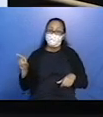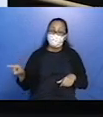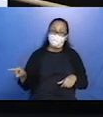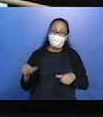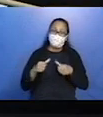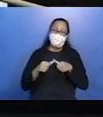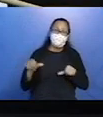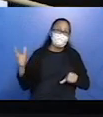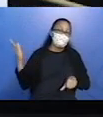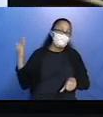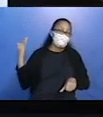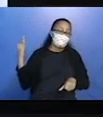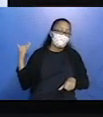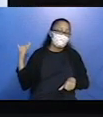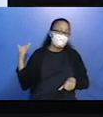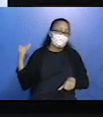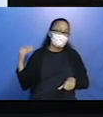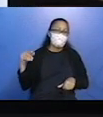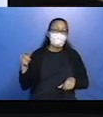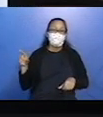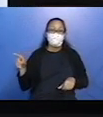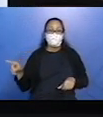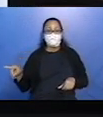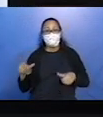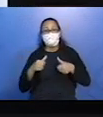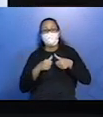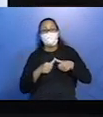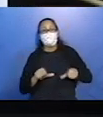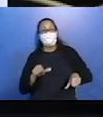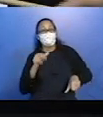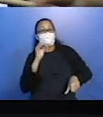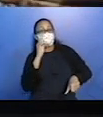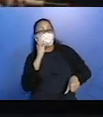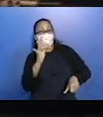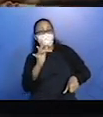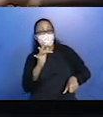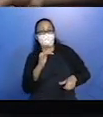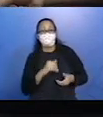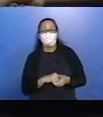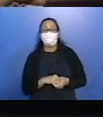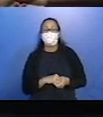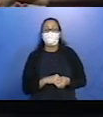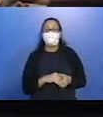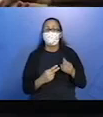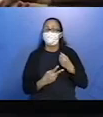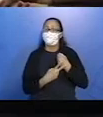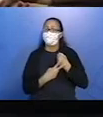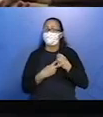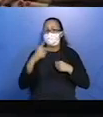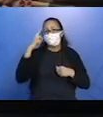o final. Ele ficará. E pensar?